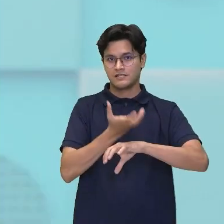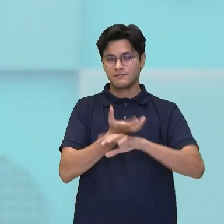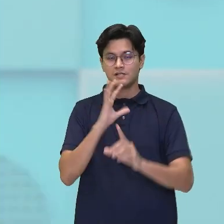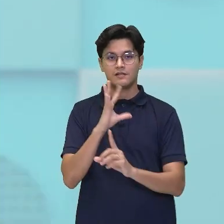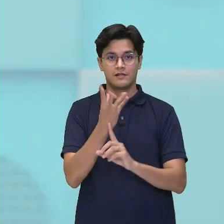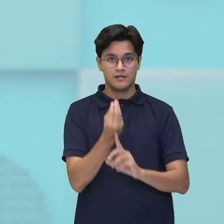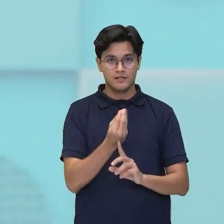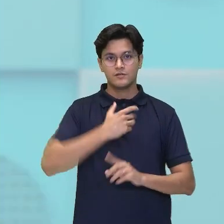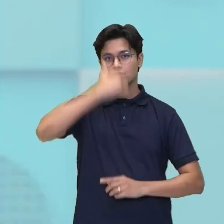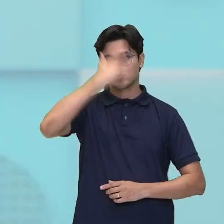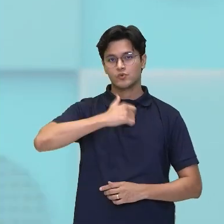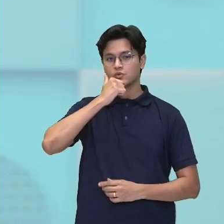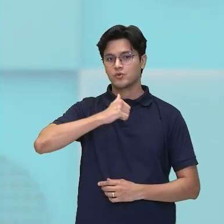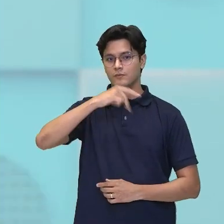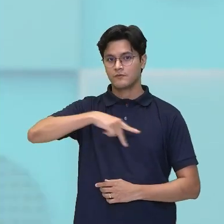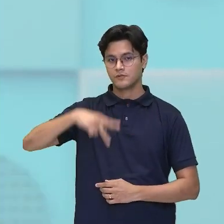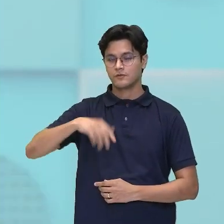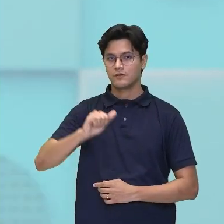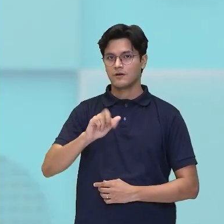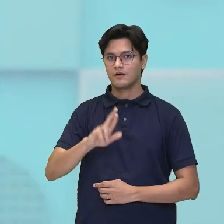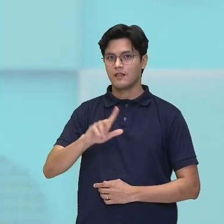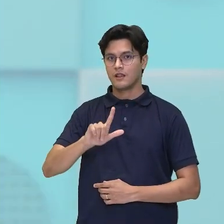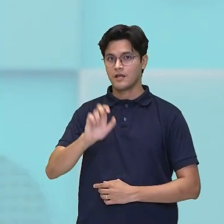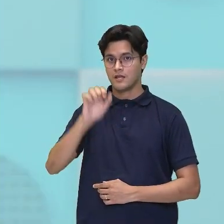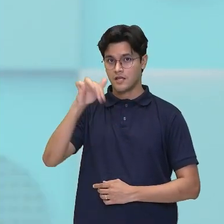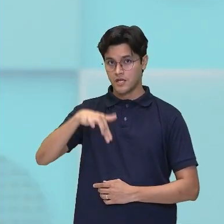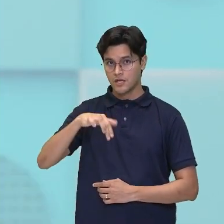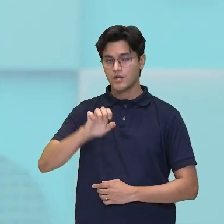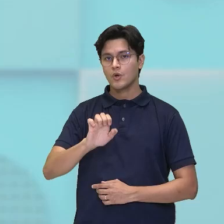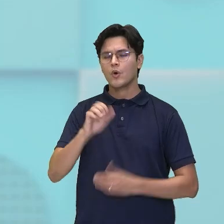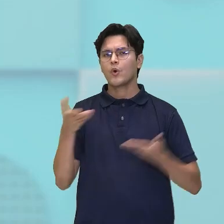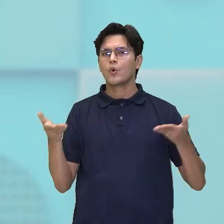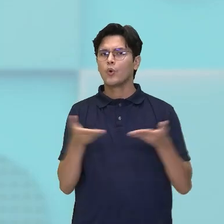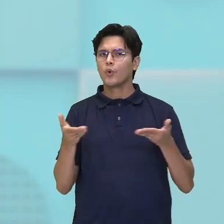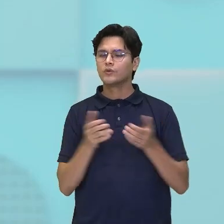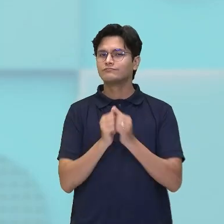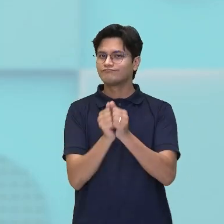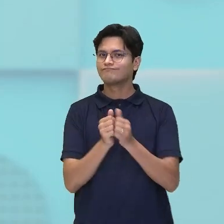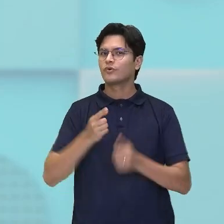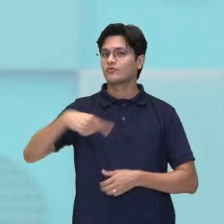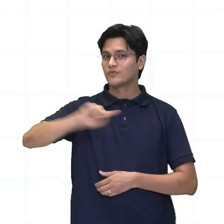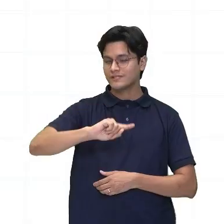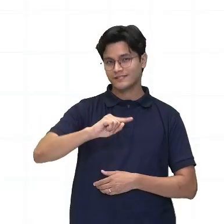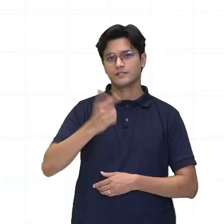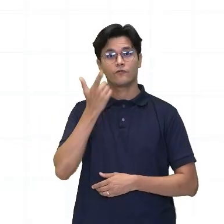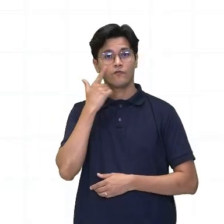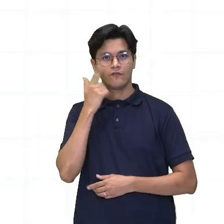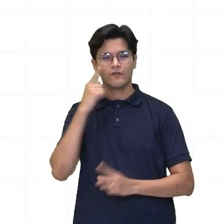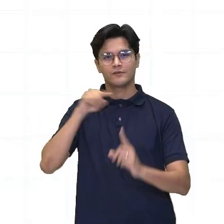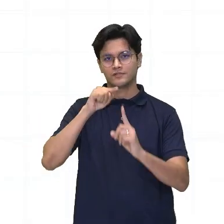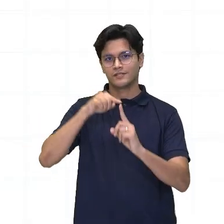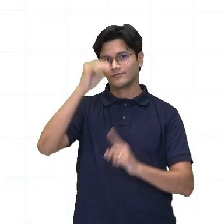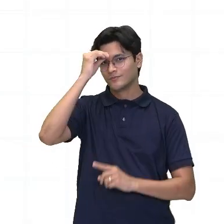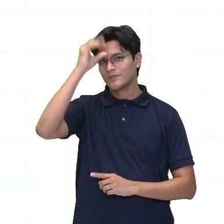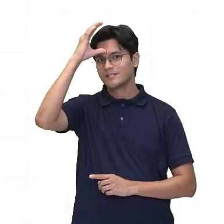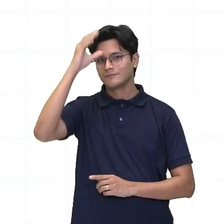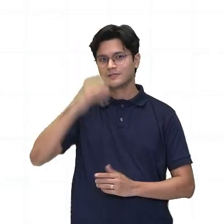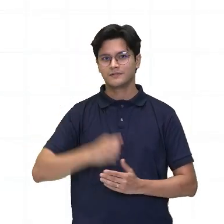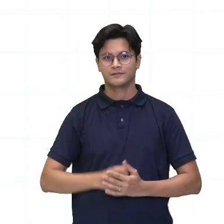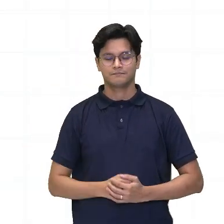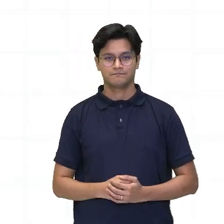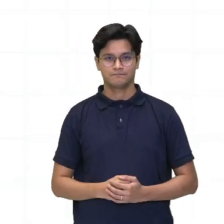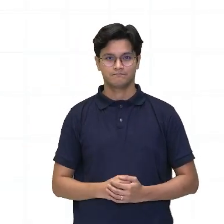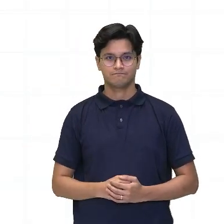a professora Arlene Azulay e vou estar com vocês. E temos como objeto de conhecimento o seguinte: a